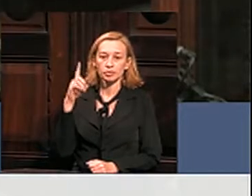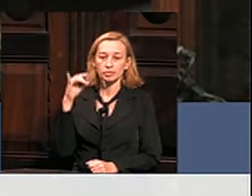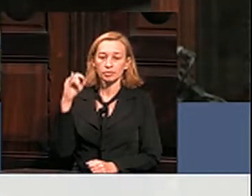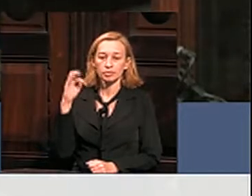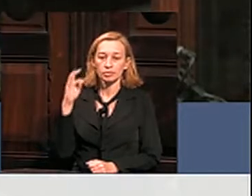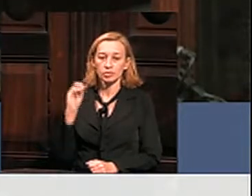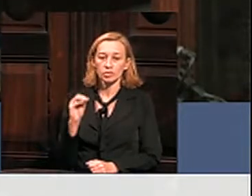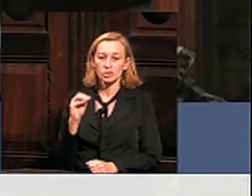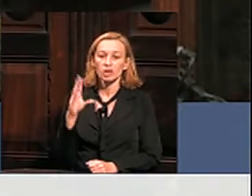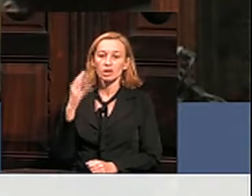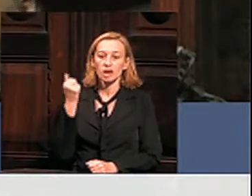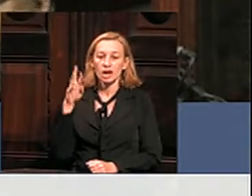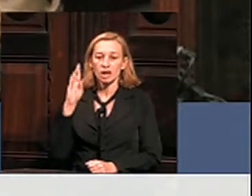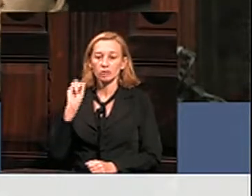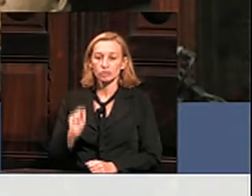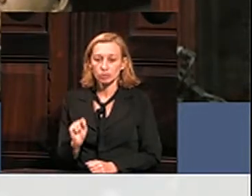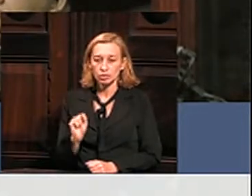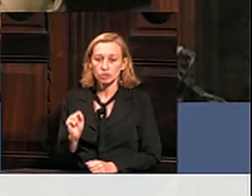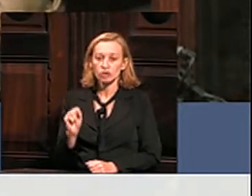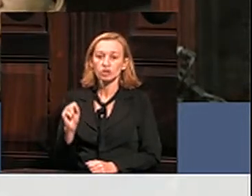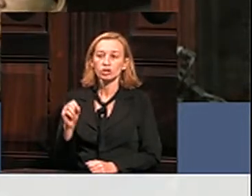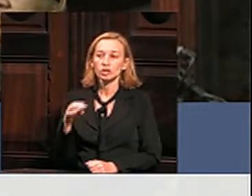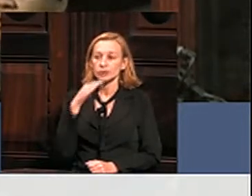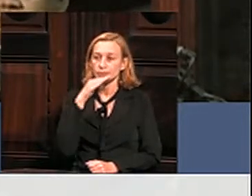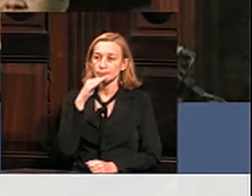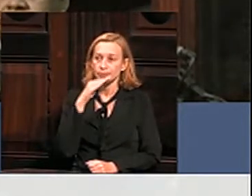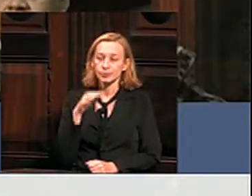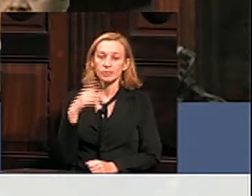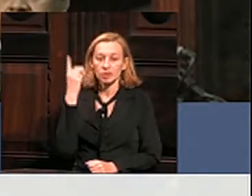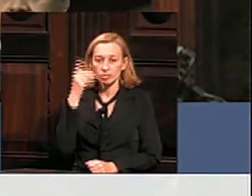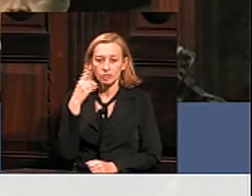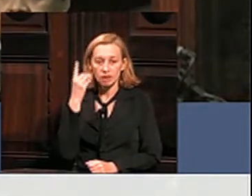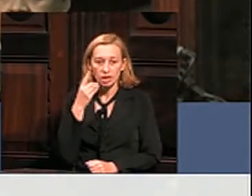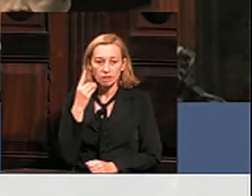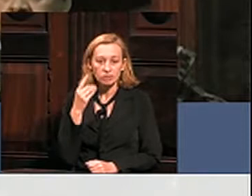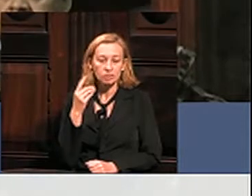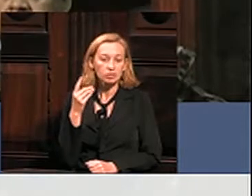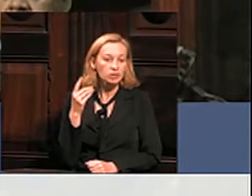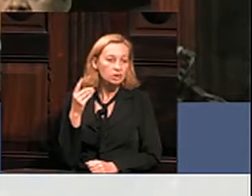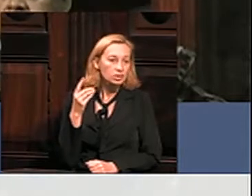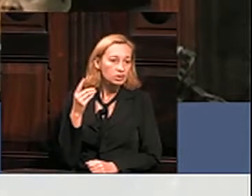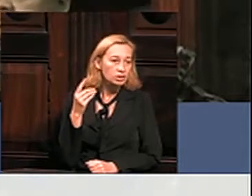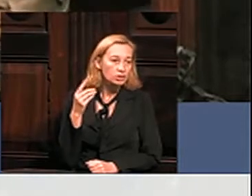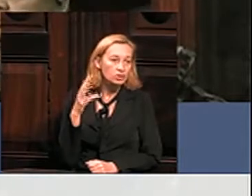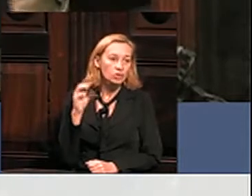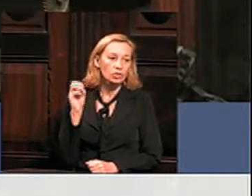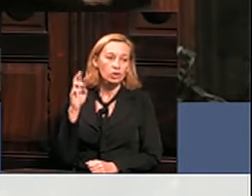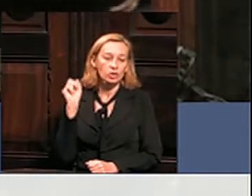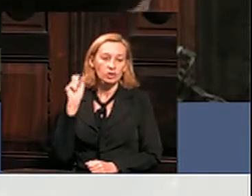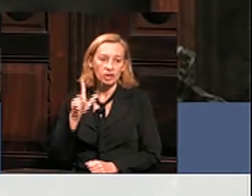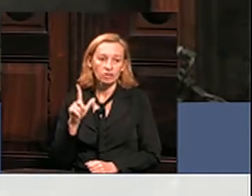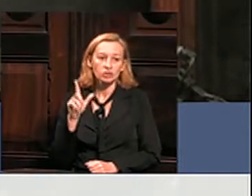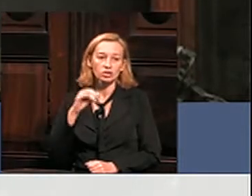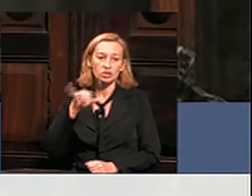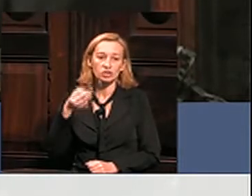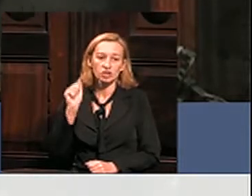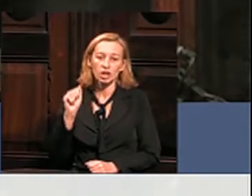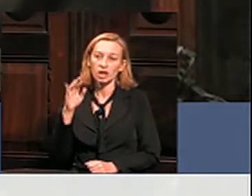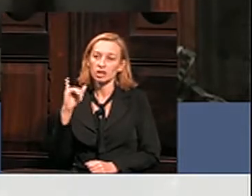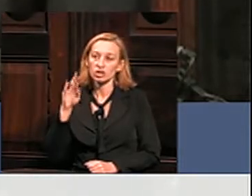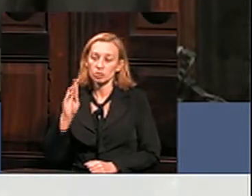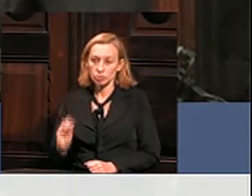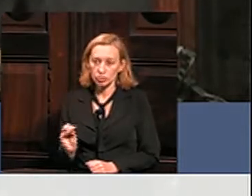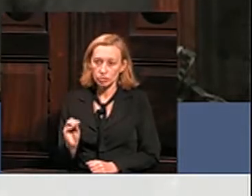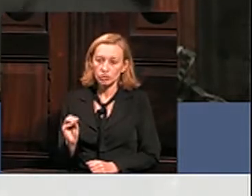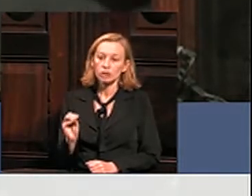Carlos Macedo. Deputado Chiquinho da Mangueira. Deputado Cristino Oio. Deputado Coronel Jairo. Deputado Daniel Guerreiro.